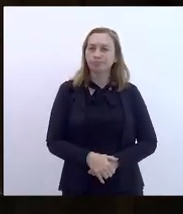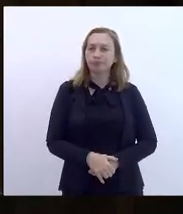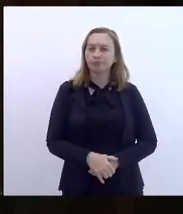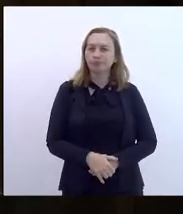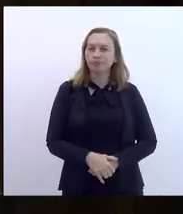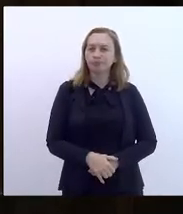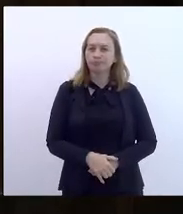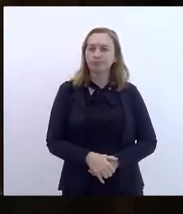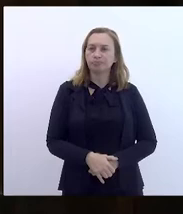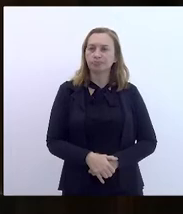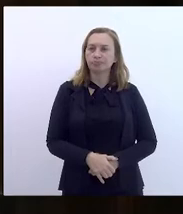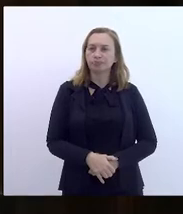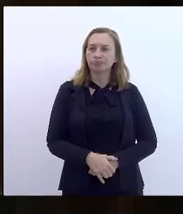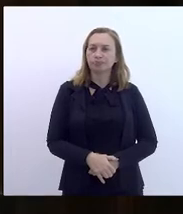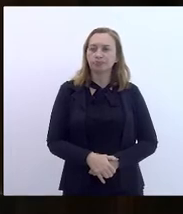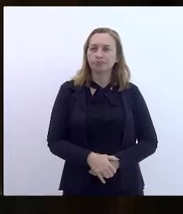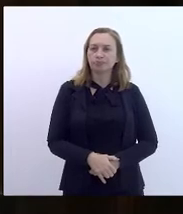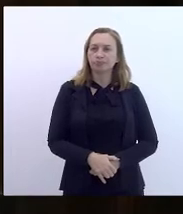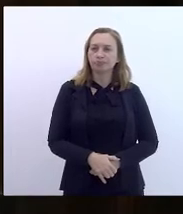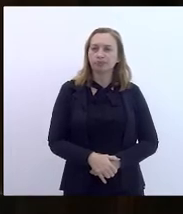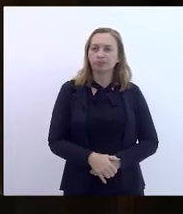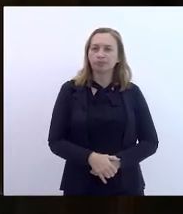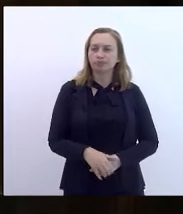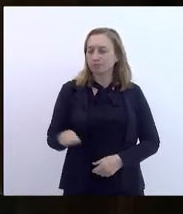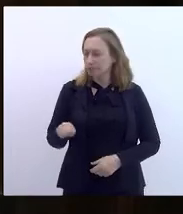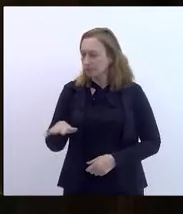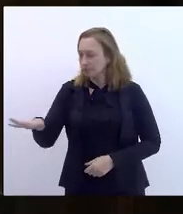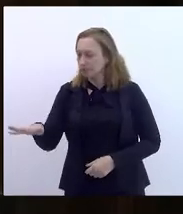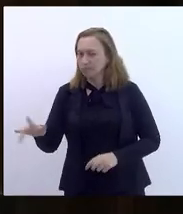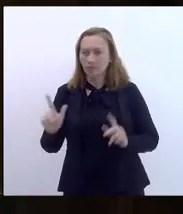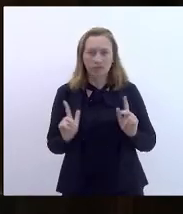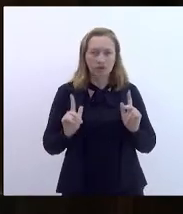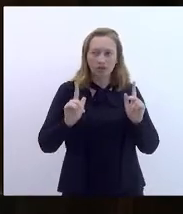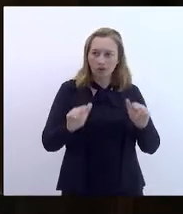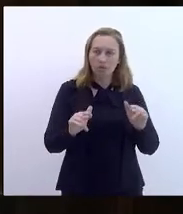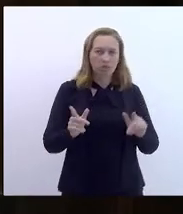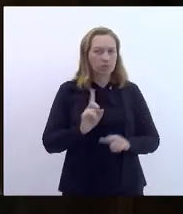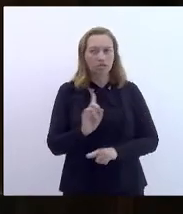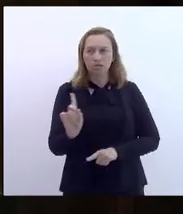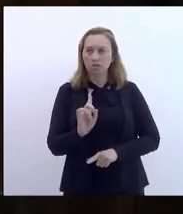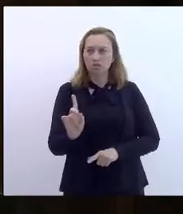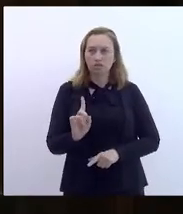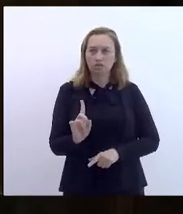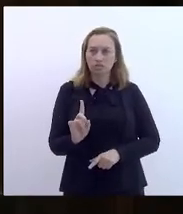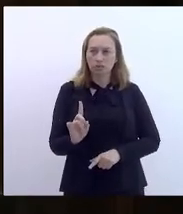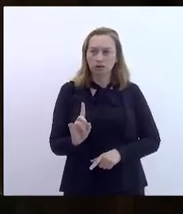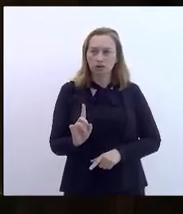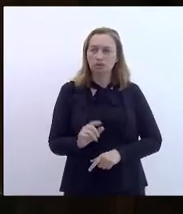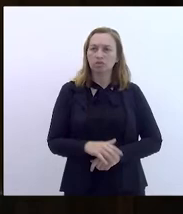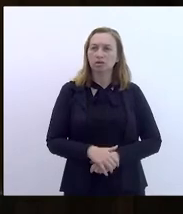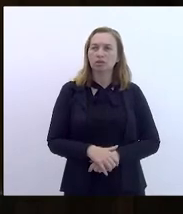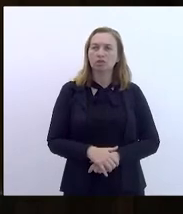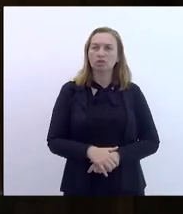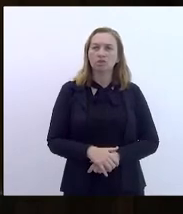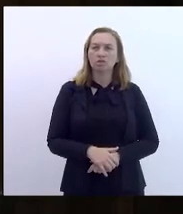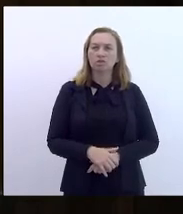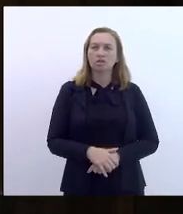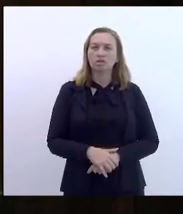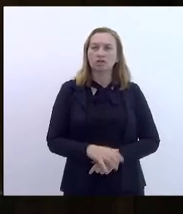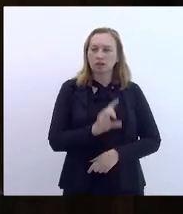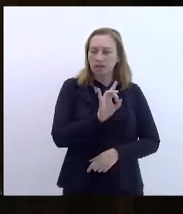é uma coisa o favelado uma igual nós paga lados Nós não somos iguais